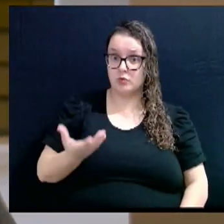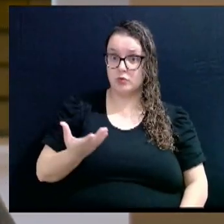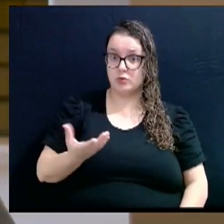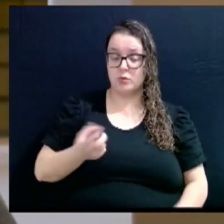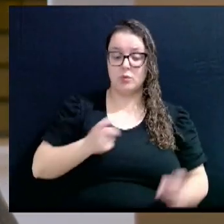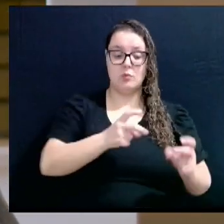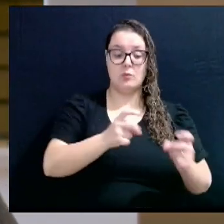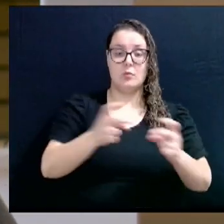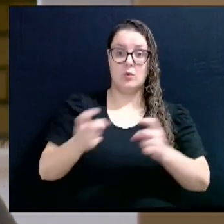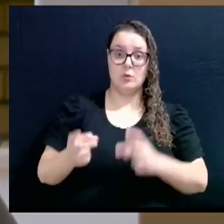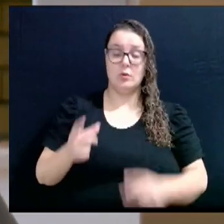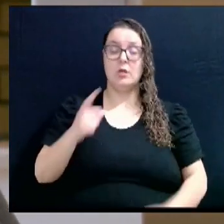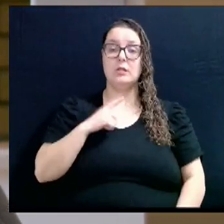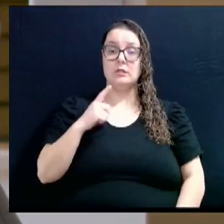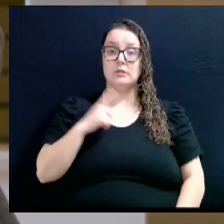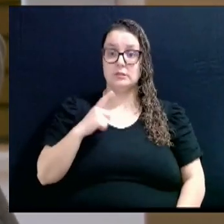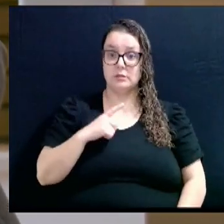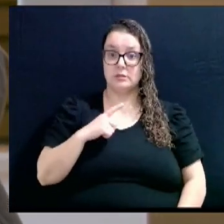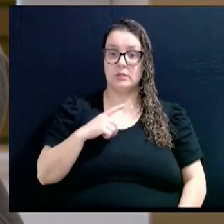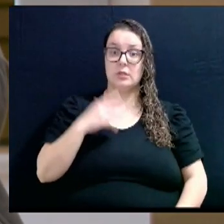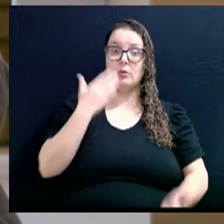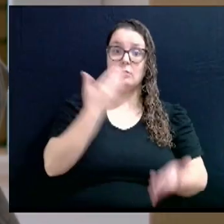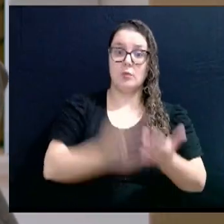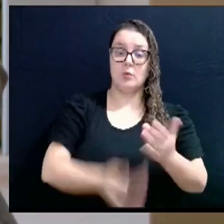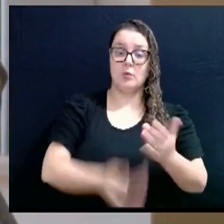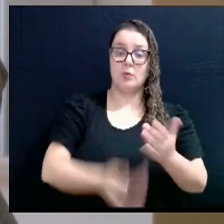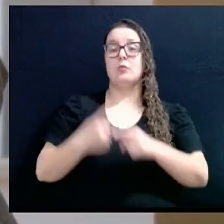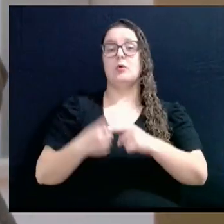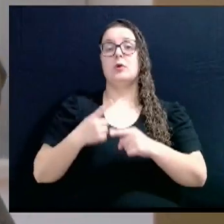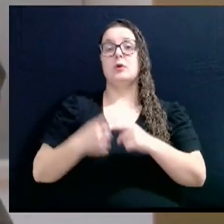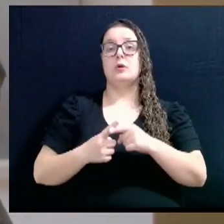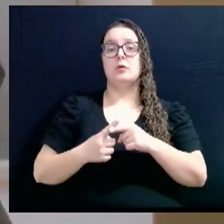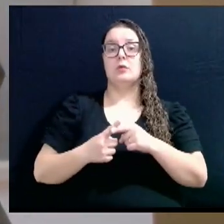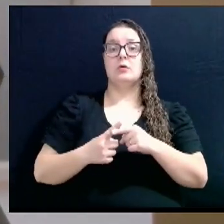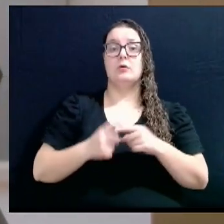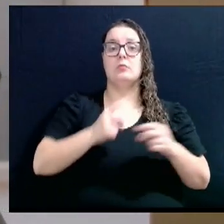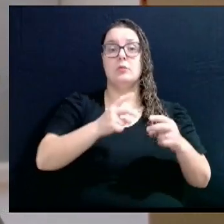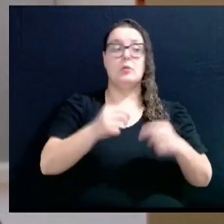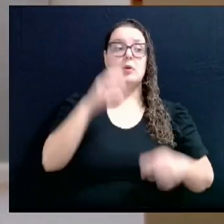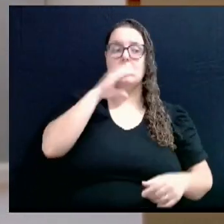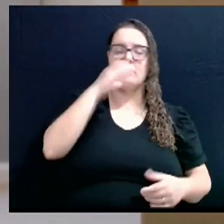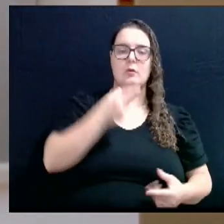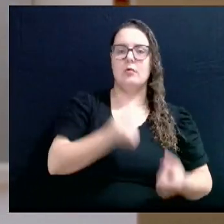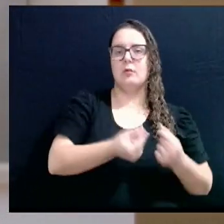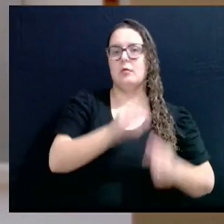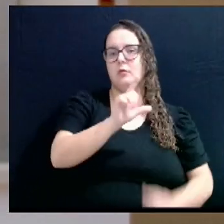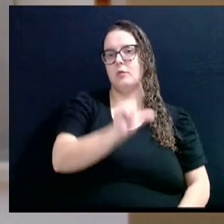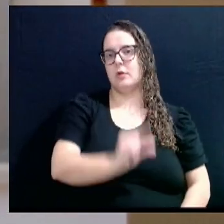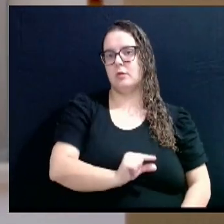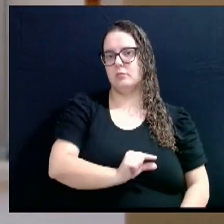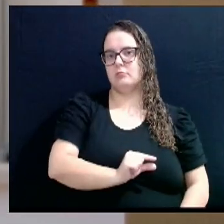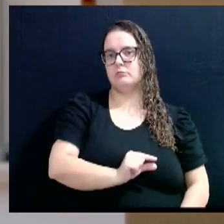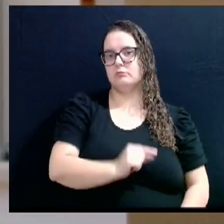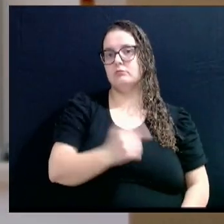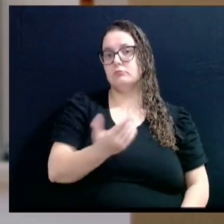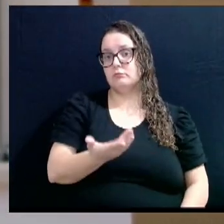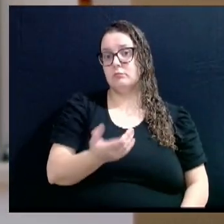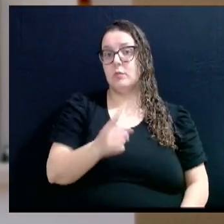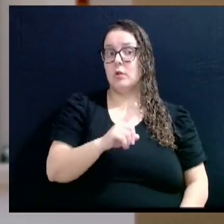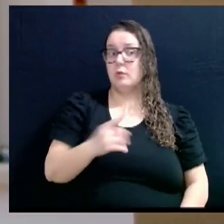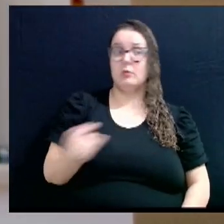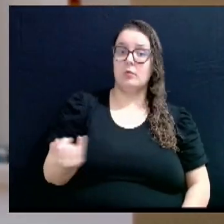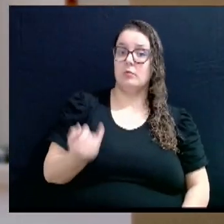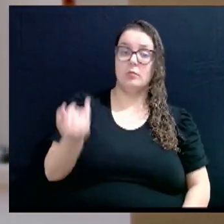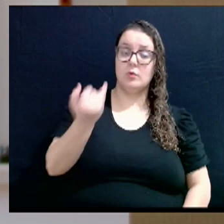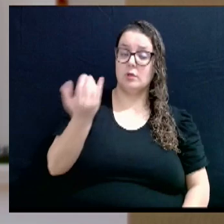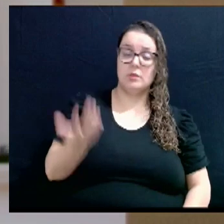tem uma perda, porque se precisar vender com pressa, você vai ter que vender um valor menor. Então, não é interessante na questão